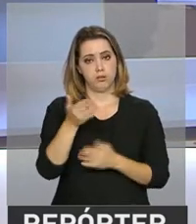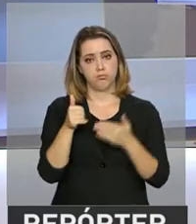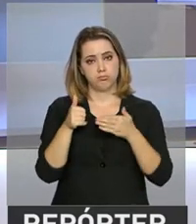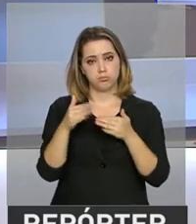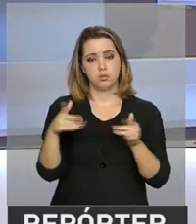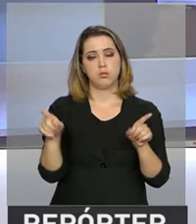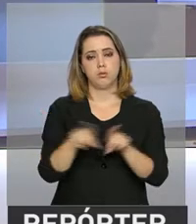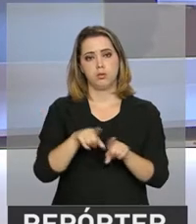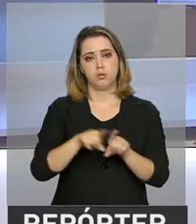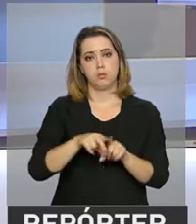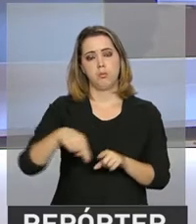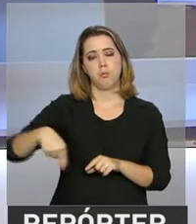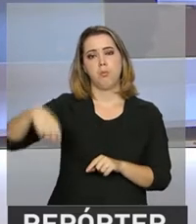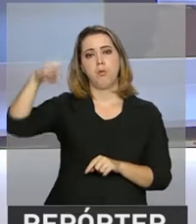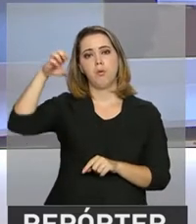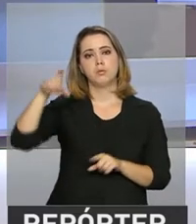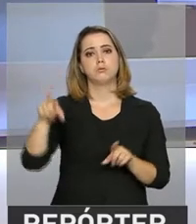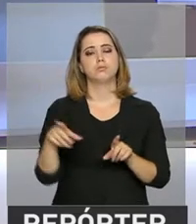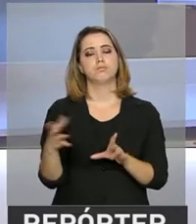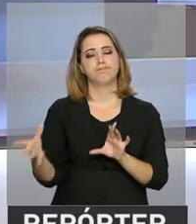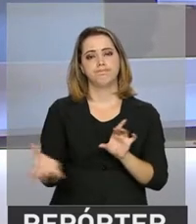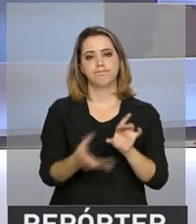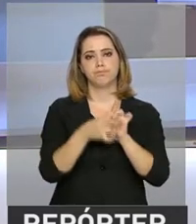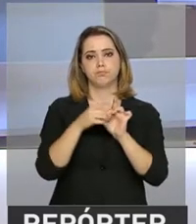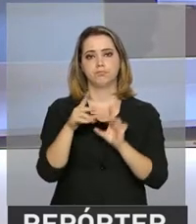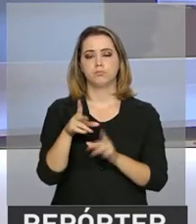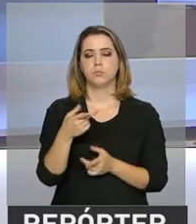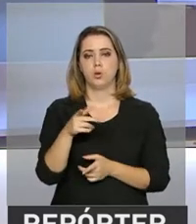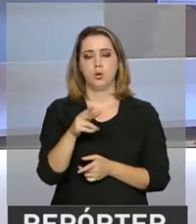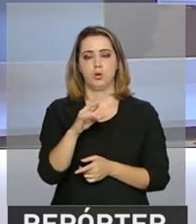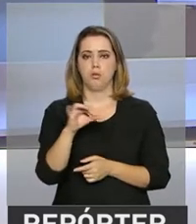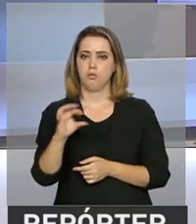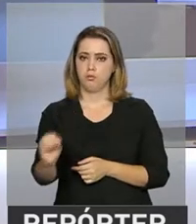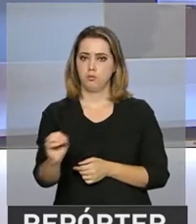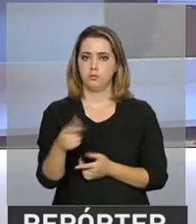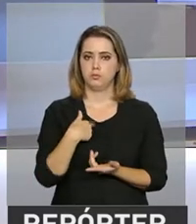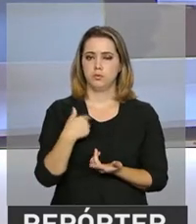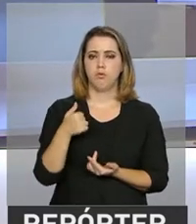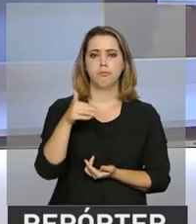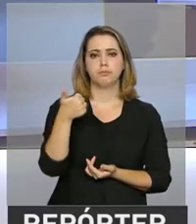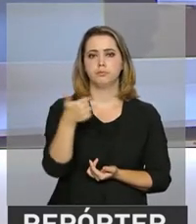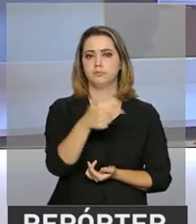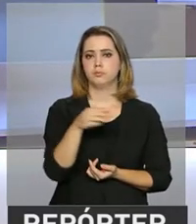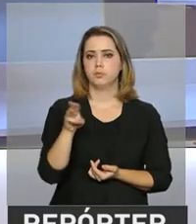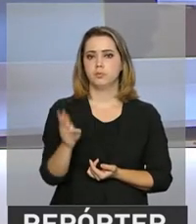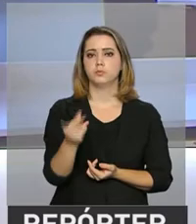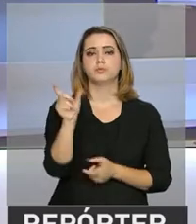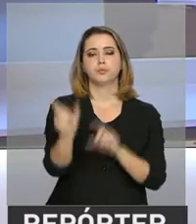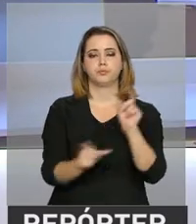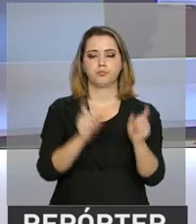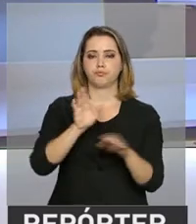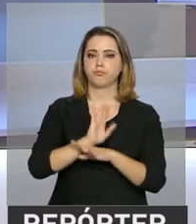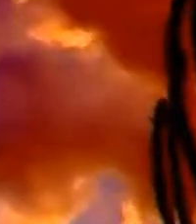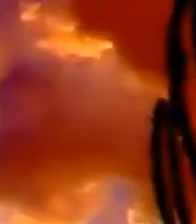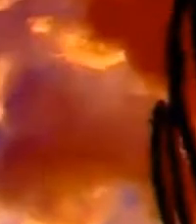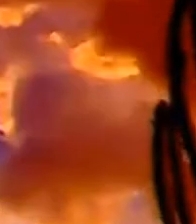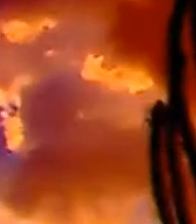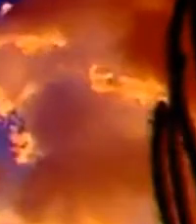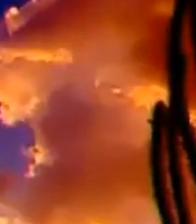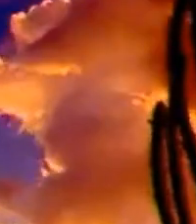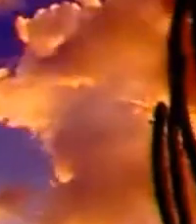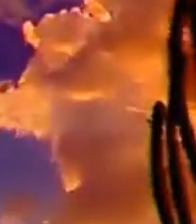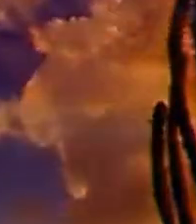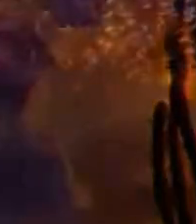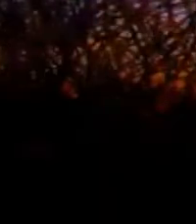o eixo norte da integração do Velho Chico. A obra vai beneficiar mais de 12 milhões de pessoas.